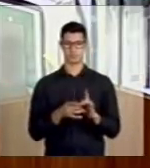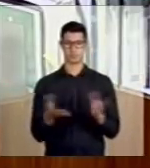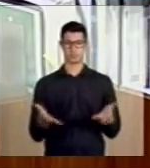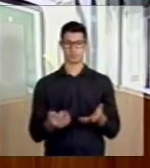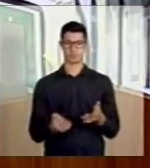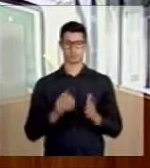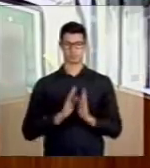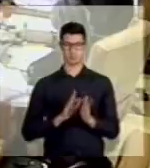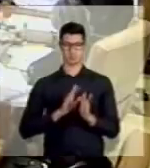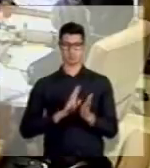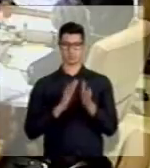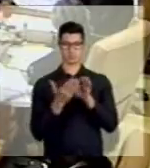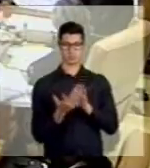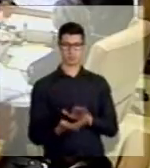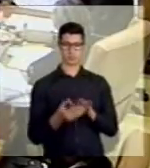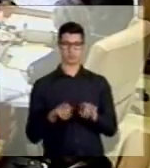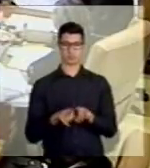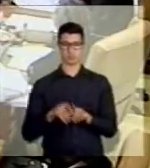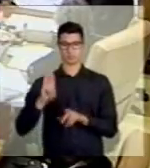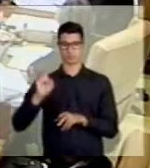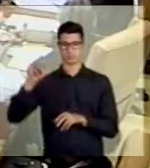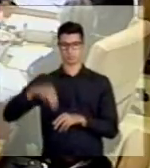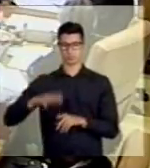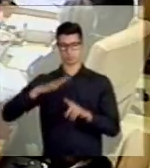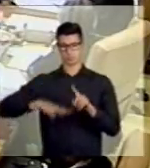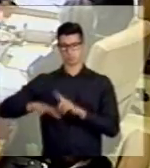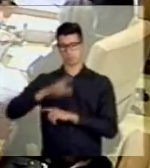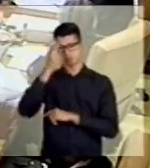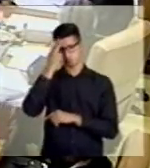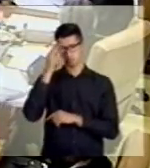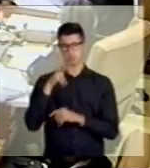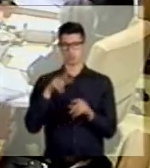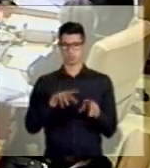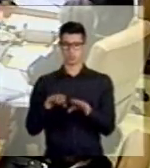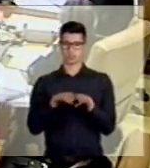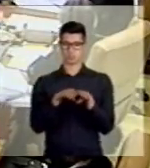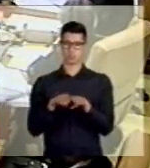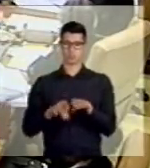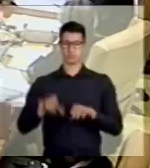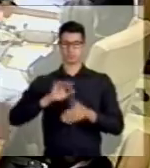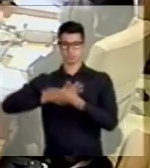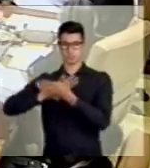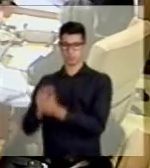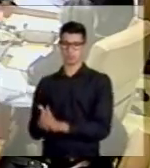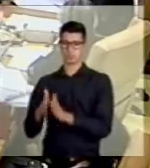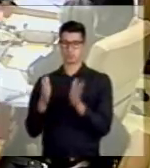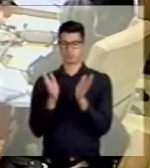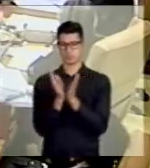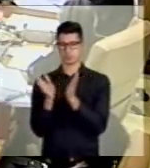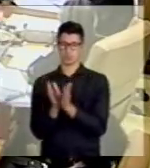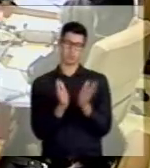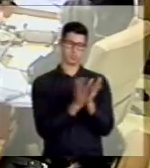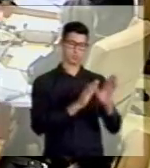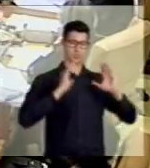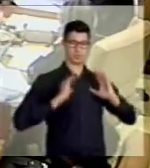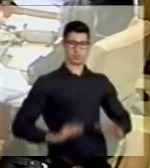dos transgêneros a bens socioculturais, é igualmente inconstitucional excluir essa parcela de